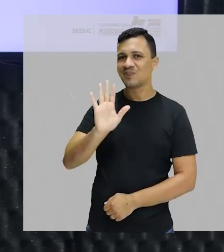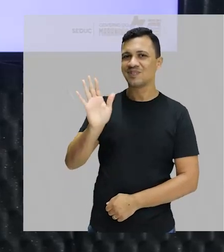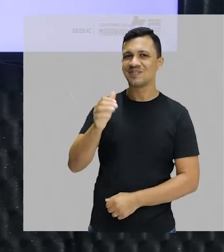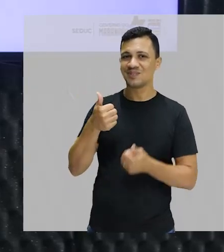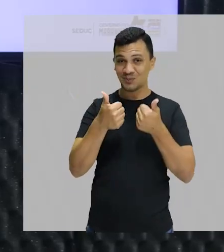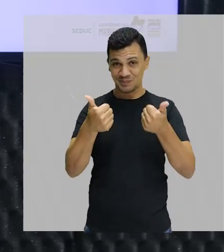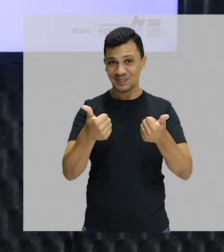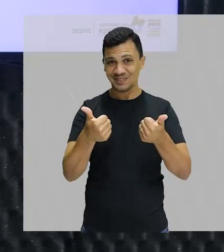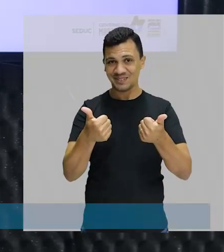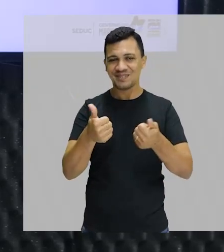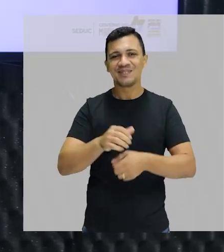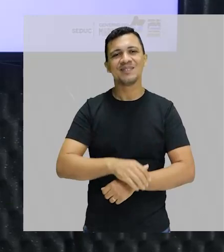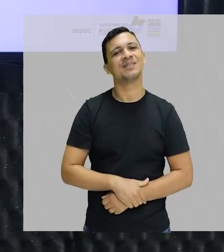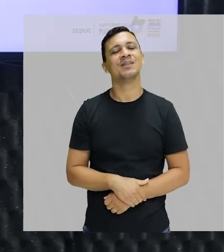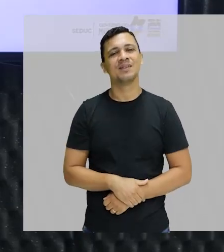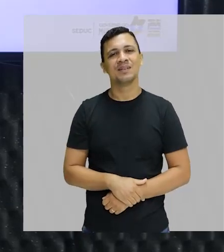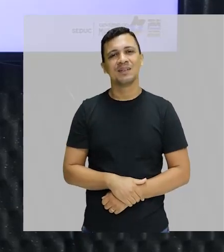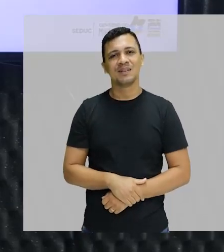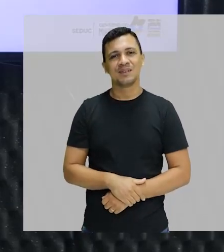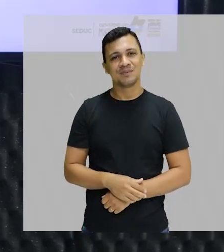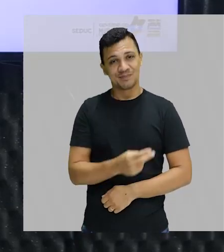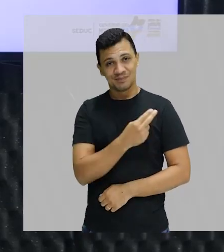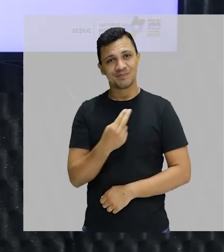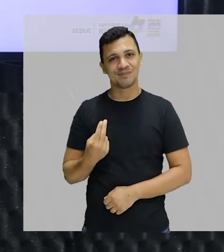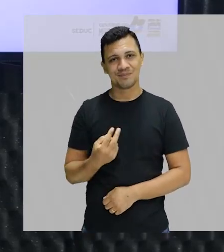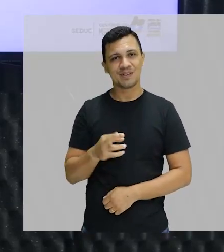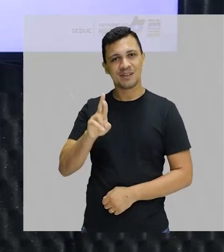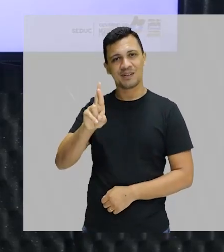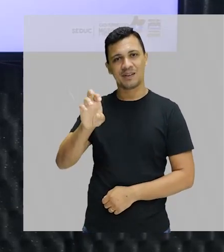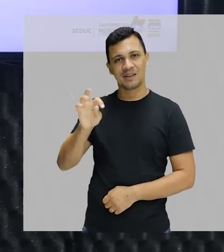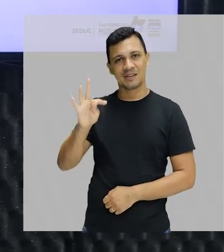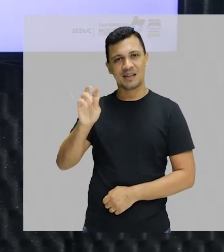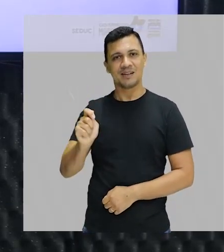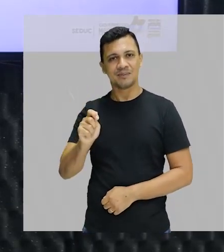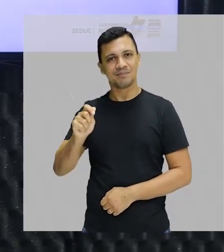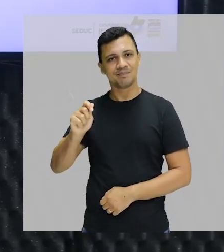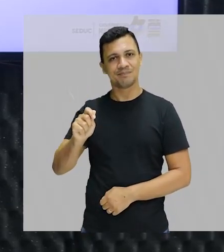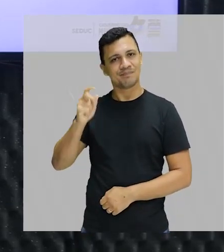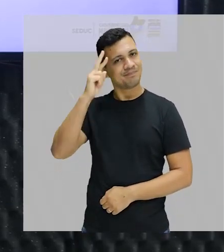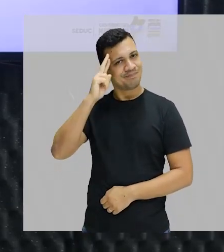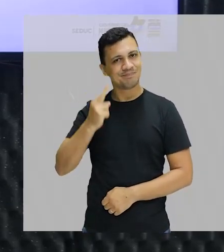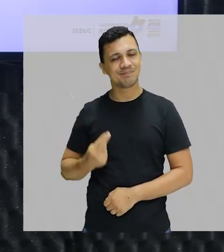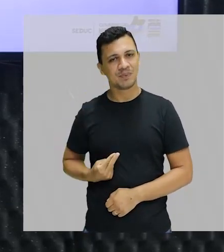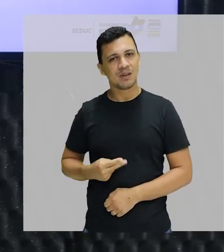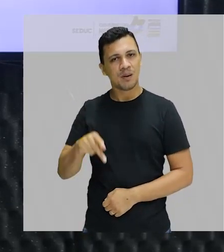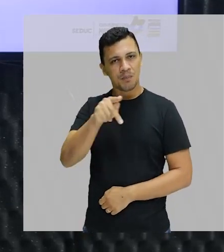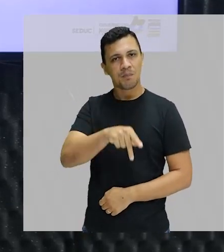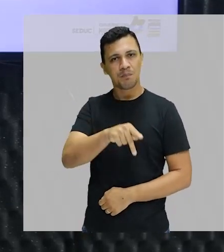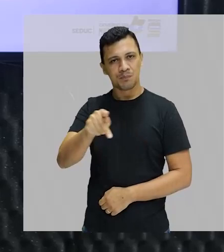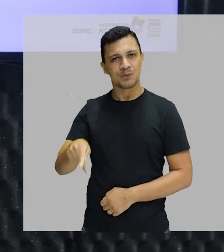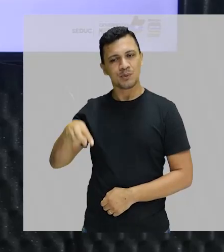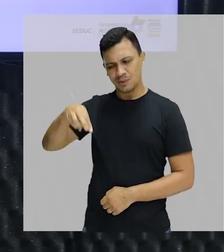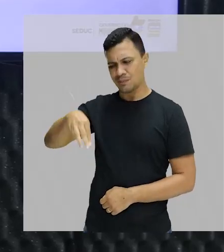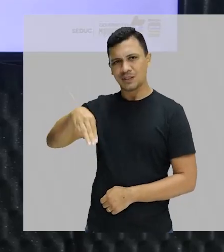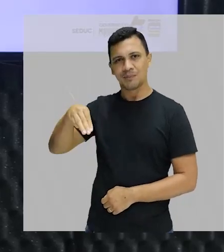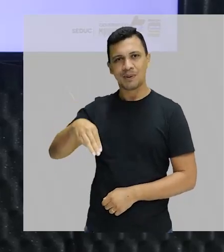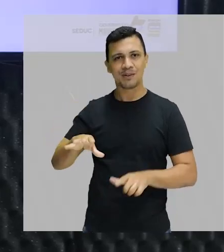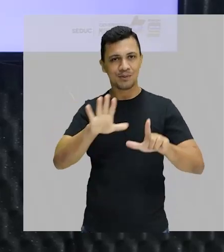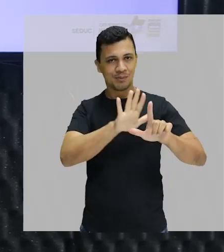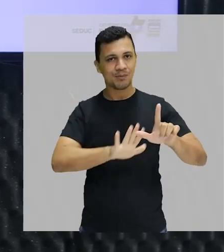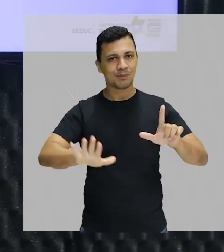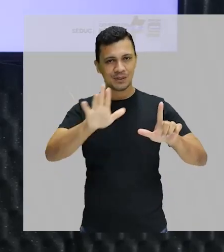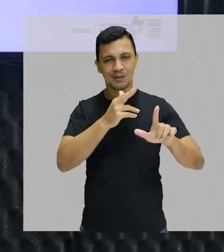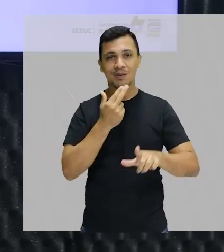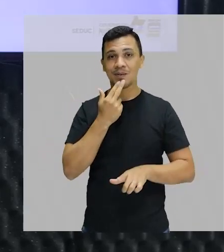aí, meus amores, tudo bem com vocês? Eu sou a professora Renata Fex, sou a professora de matemática da plataforma Gonçalves Dias e na aula de hoje nós